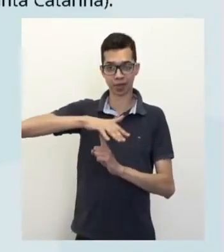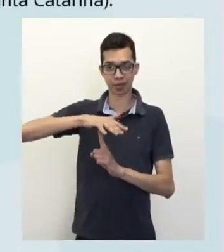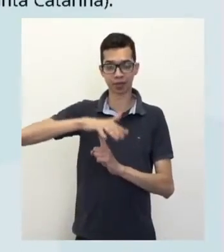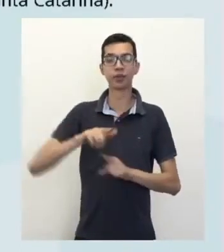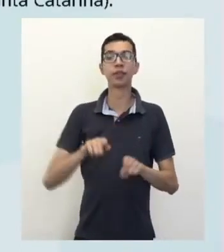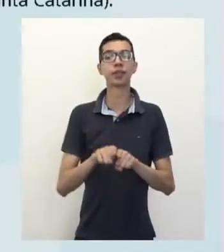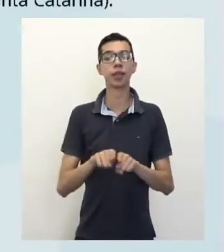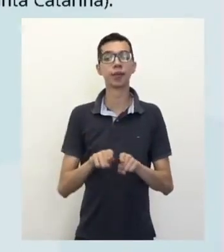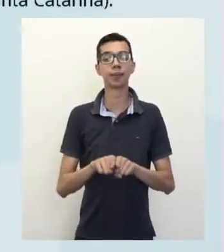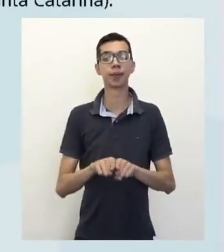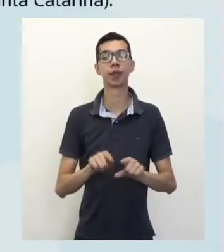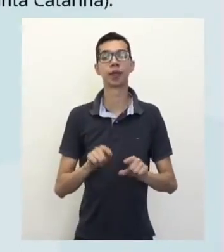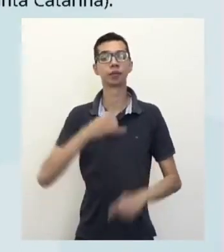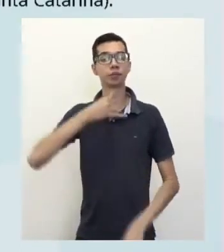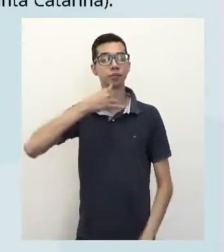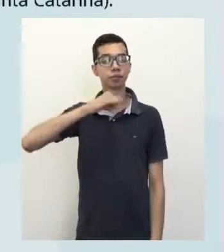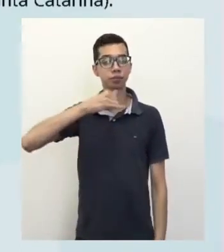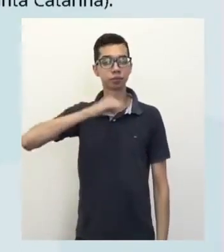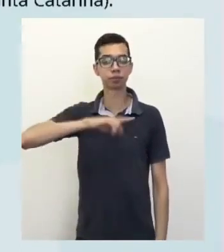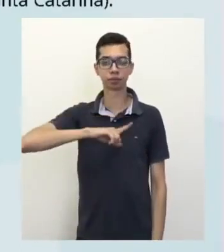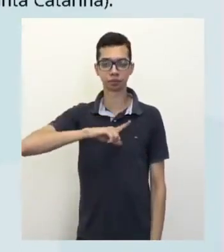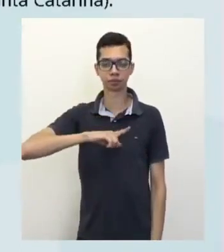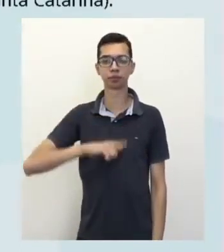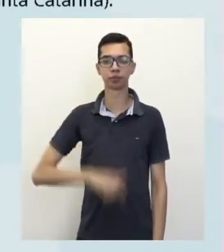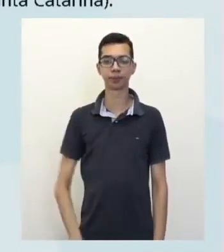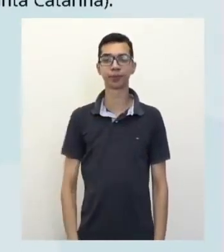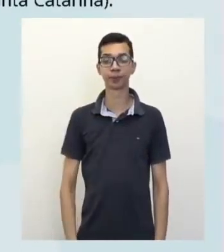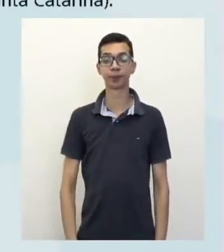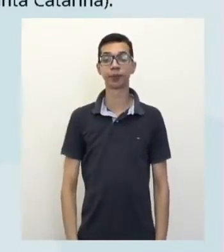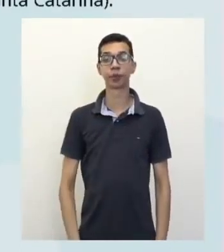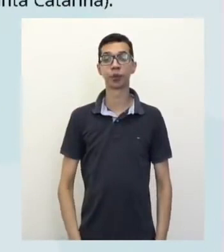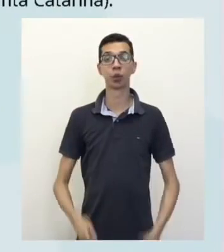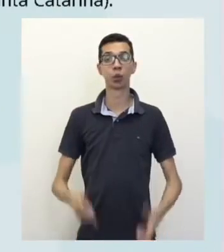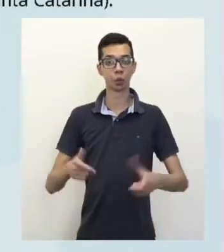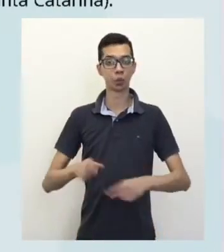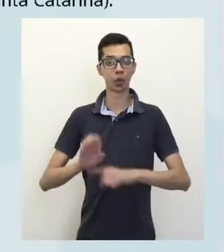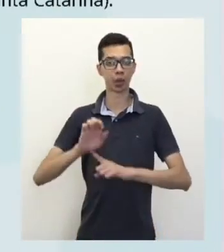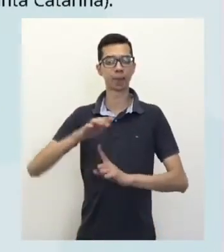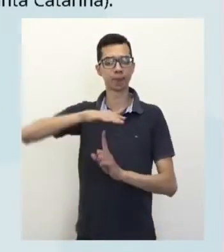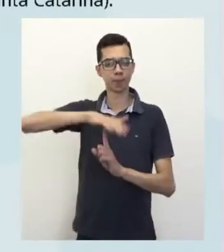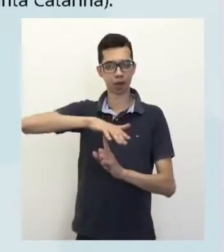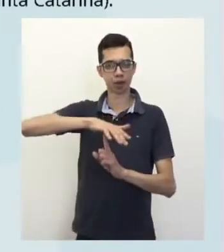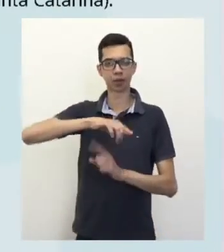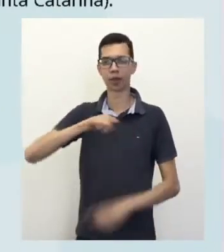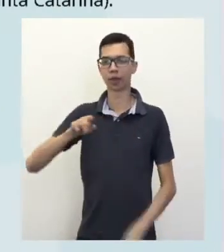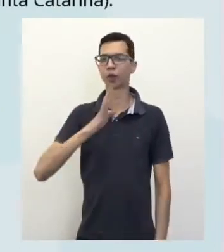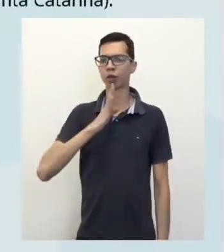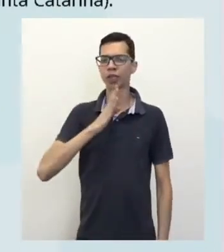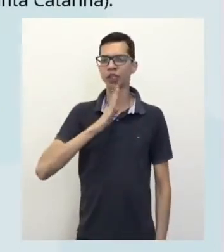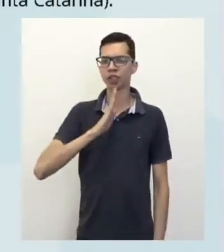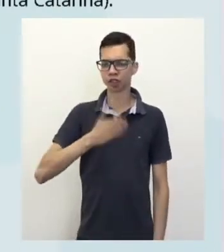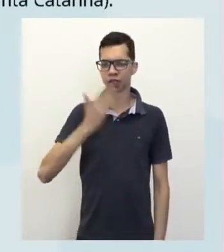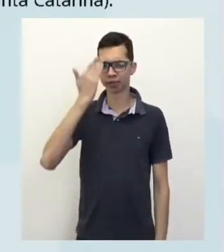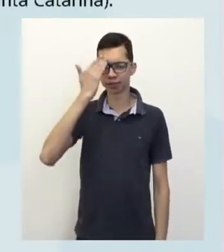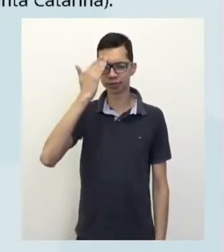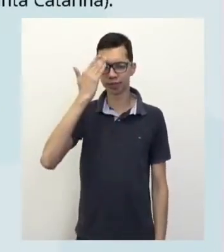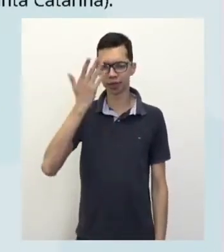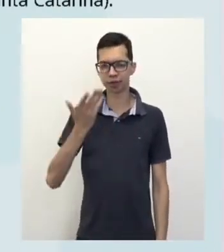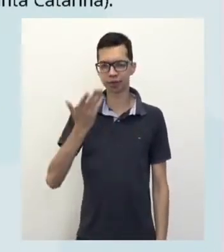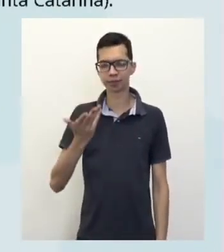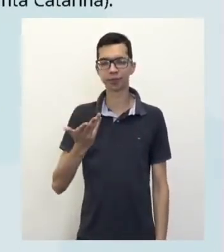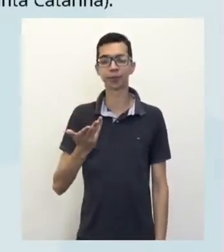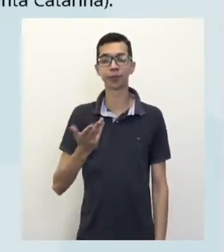questão do fornecimento de energia, a usina hidrelétrica no Paraná. Muitos de vocês já devem ter ouvido falar sobre a usina